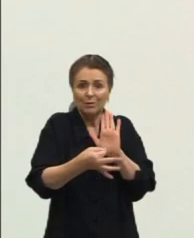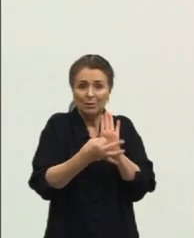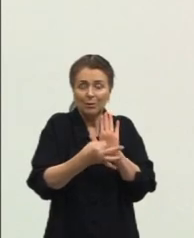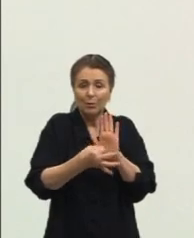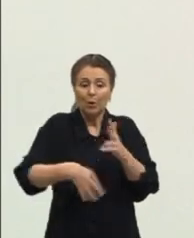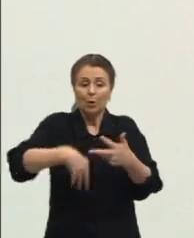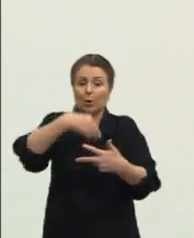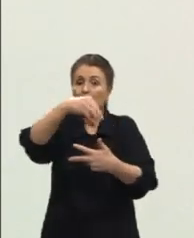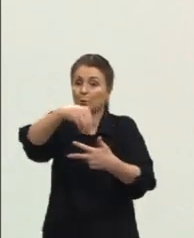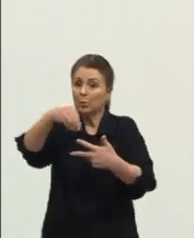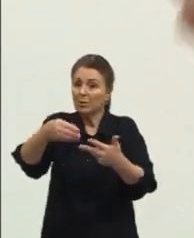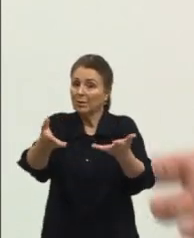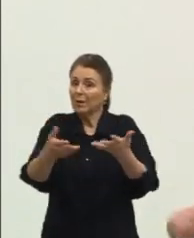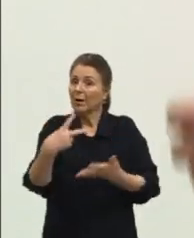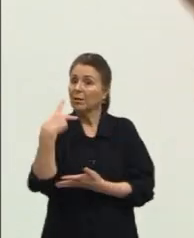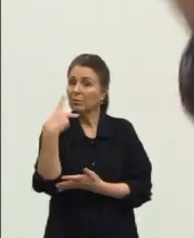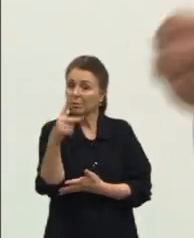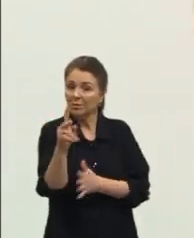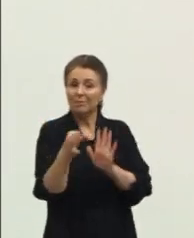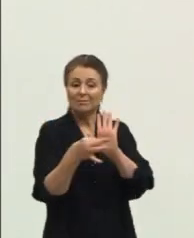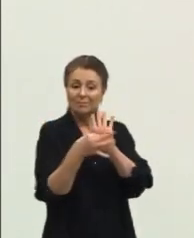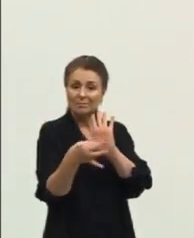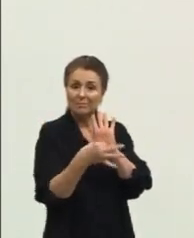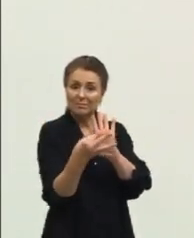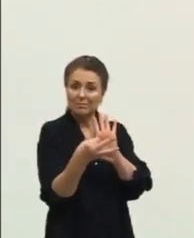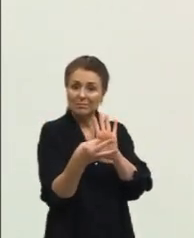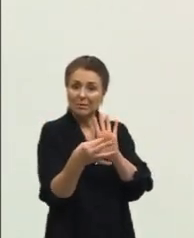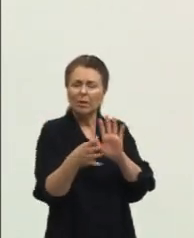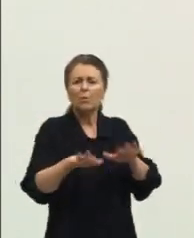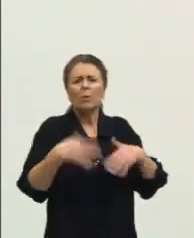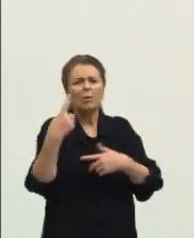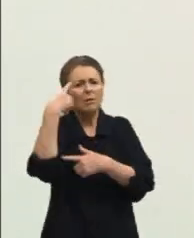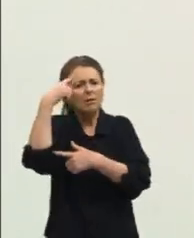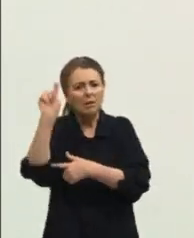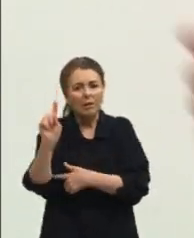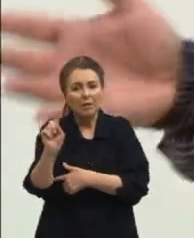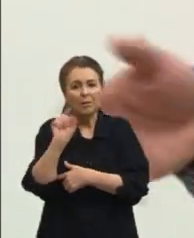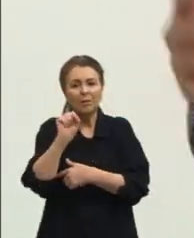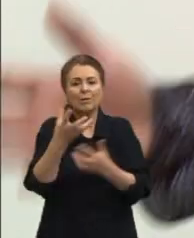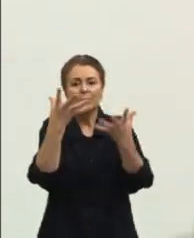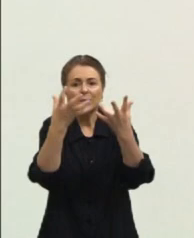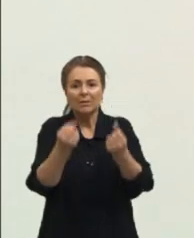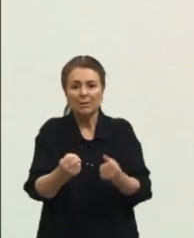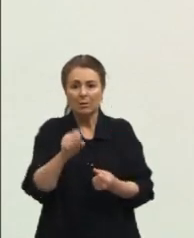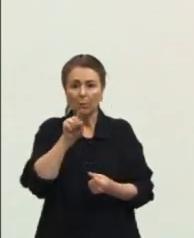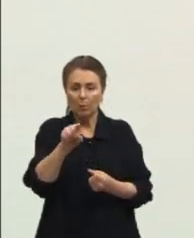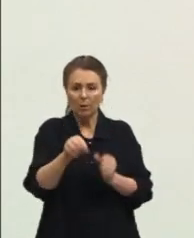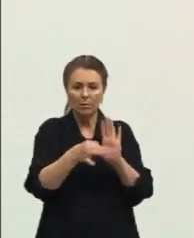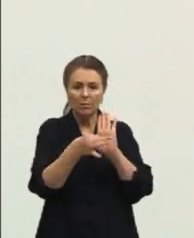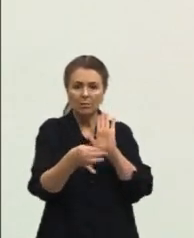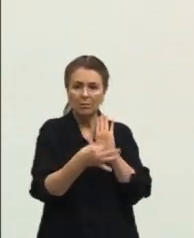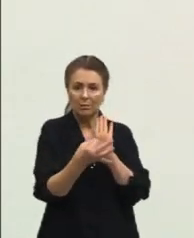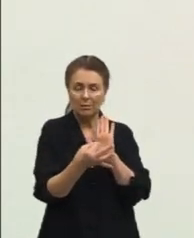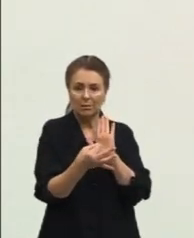Enem eles pede isso né não tô posicionamento Qual que é a tua posição e realmente como meus colegas falaram a gente tem que ser